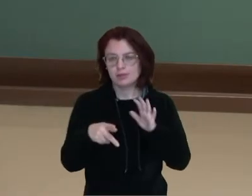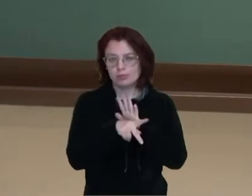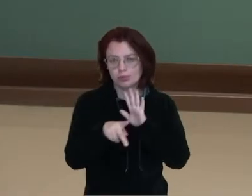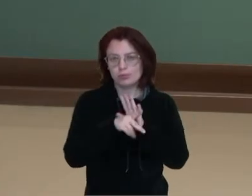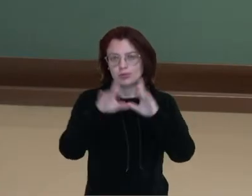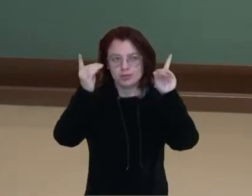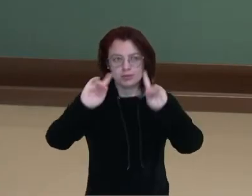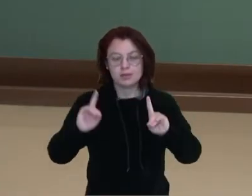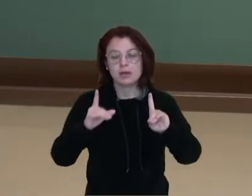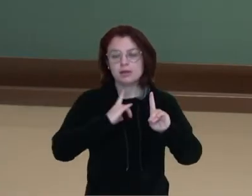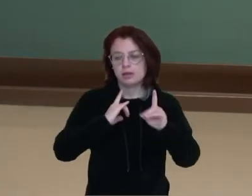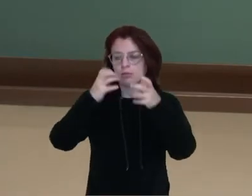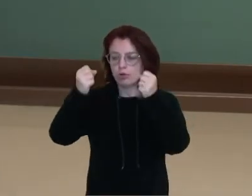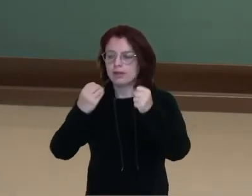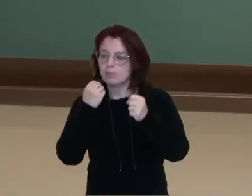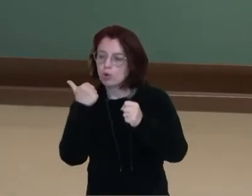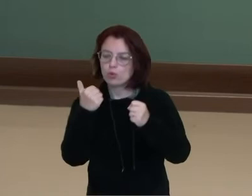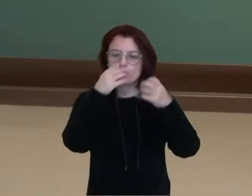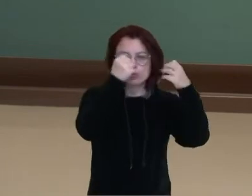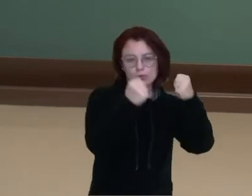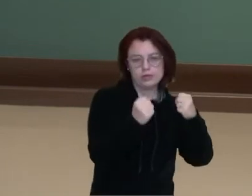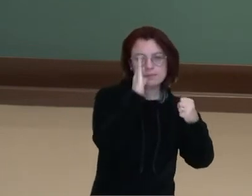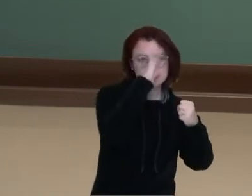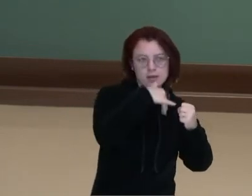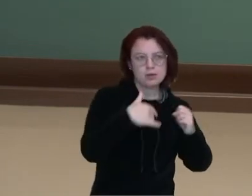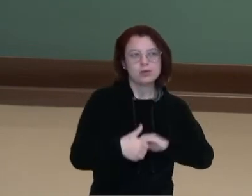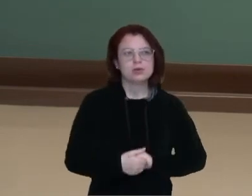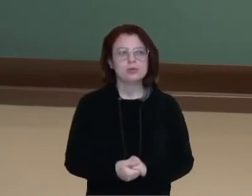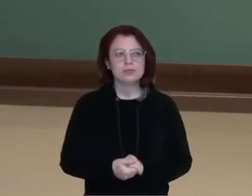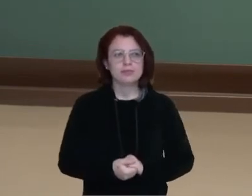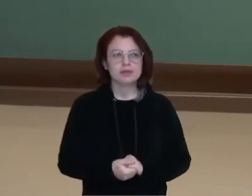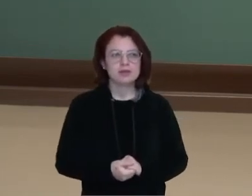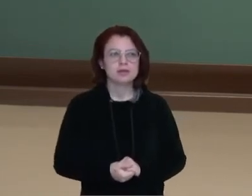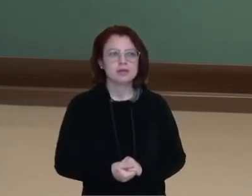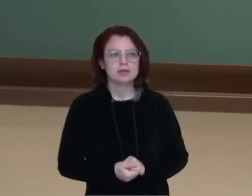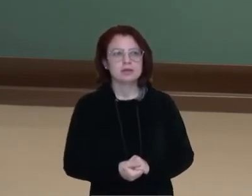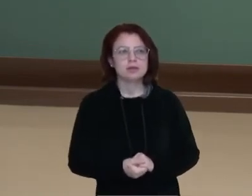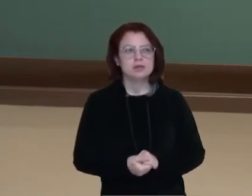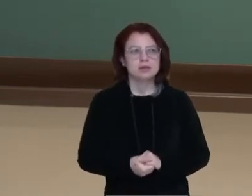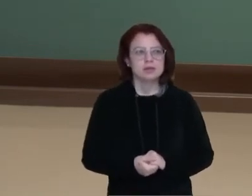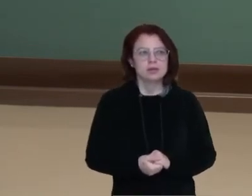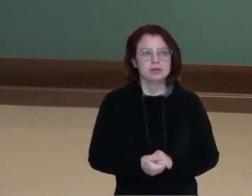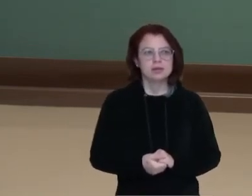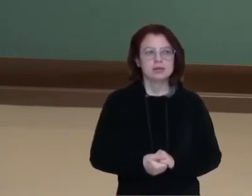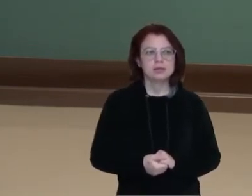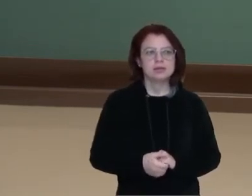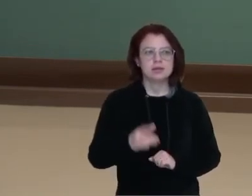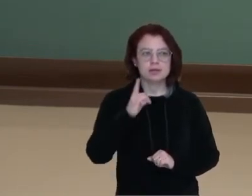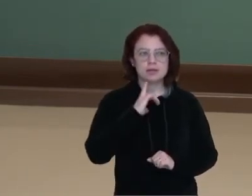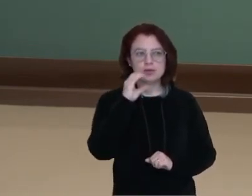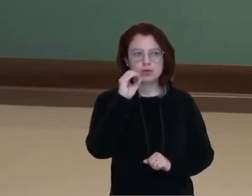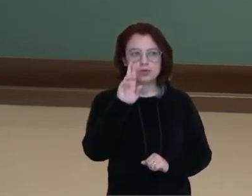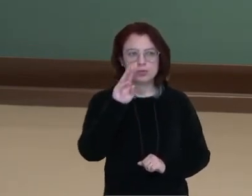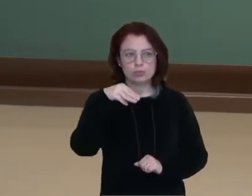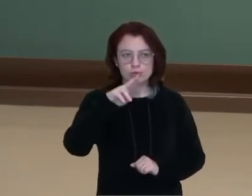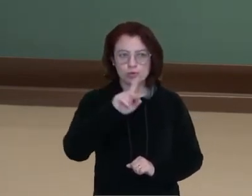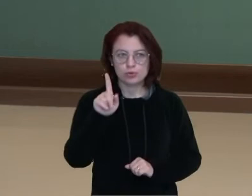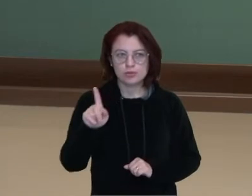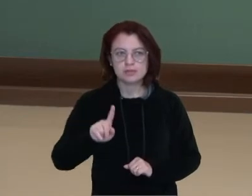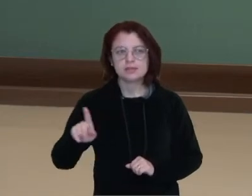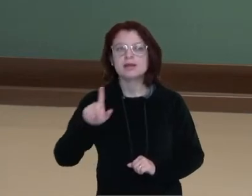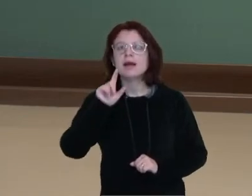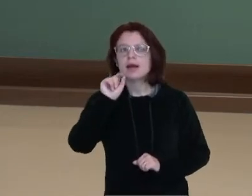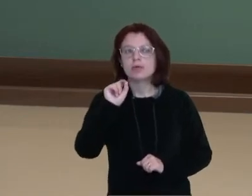e o poder do deus do mal, né? Ormus, associado ao bem, Arimã, associado à morte, né?